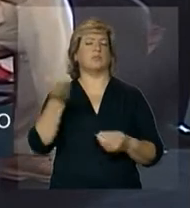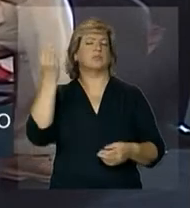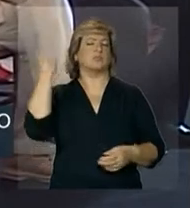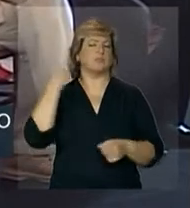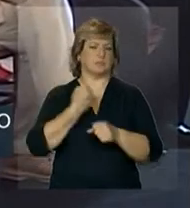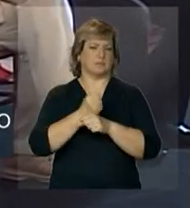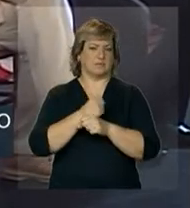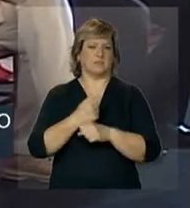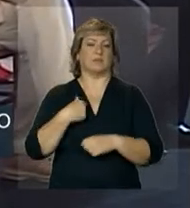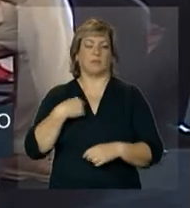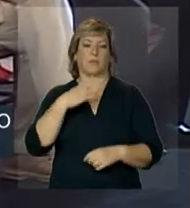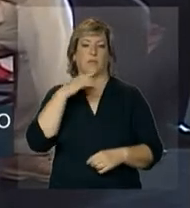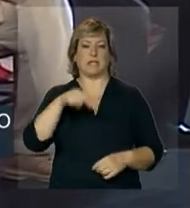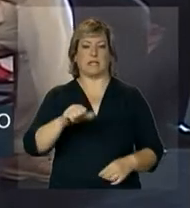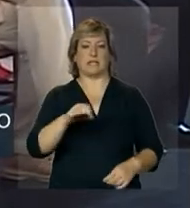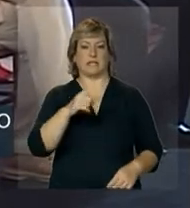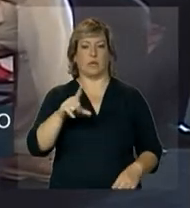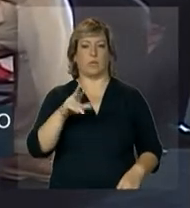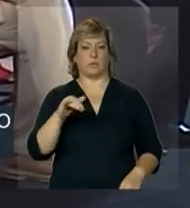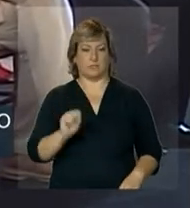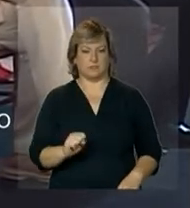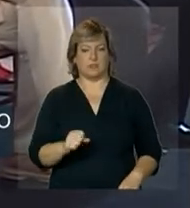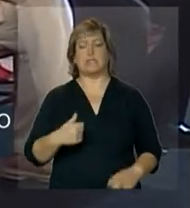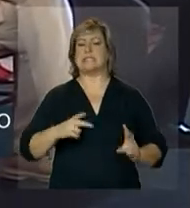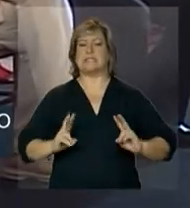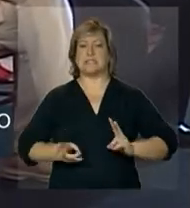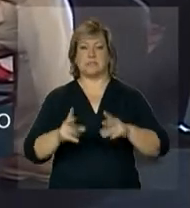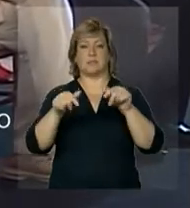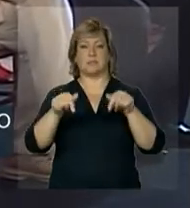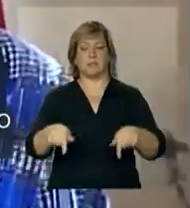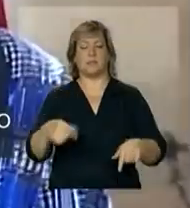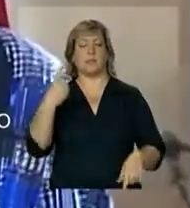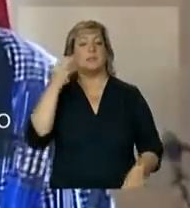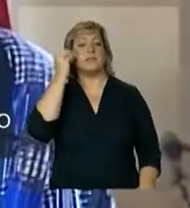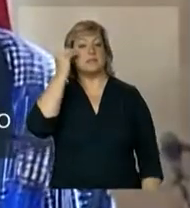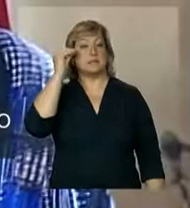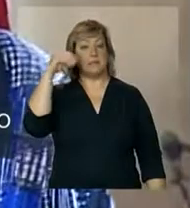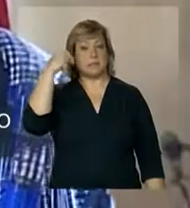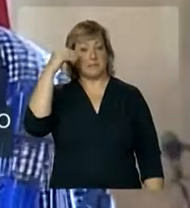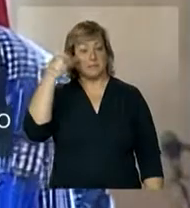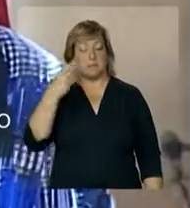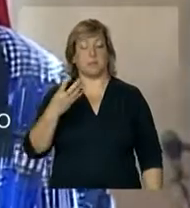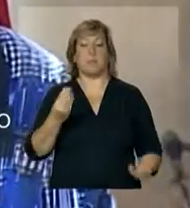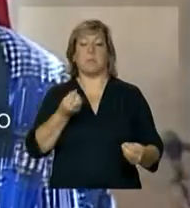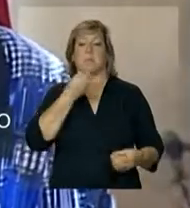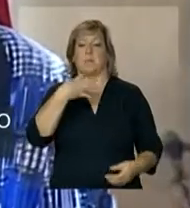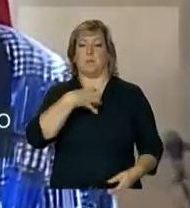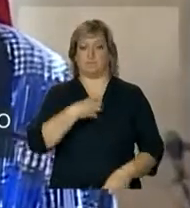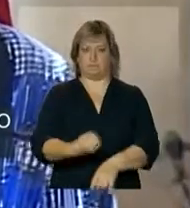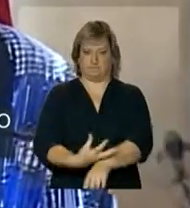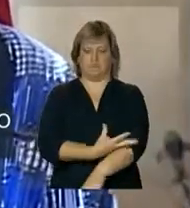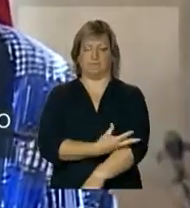Luís e sempre para mim foi uma experiência inspiradora.